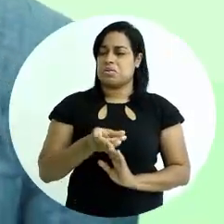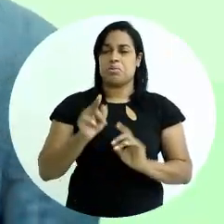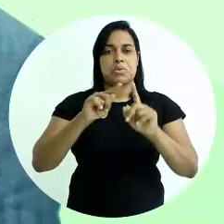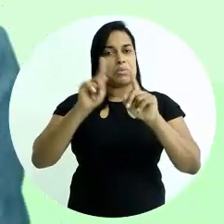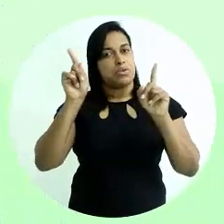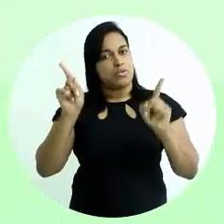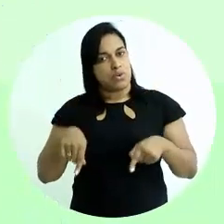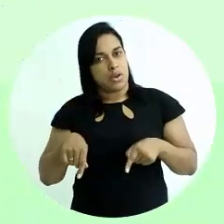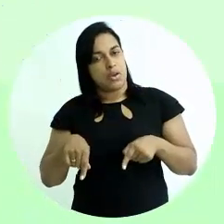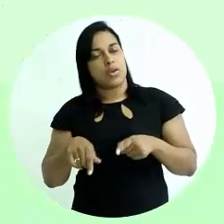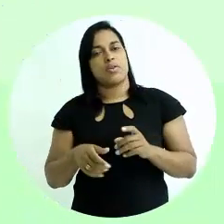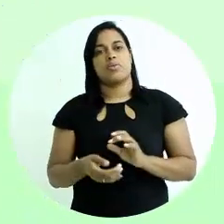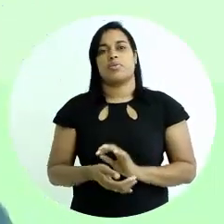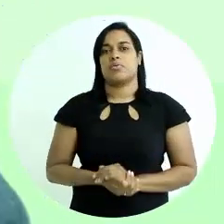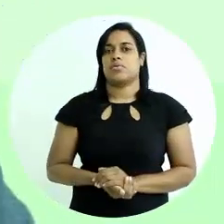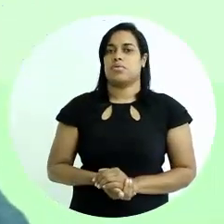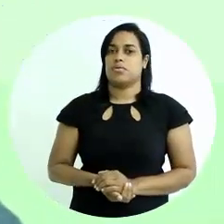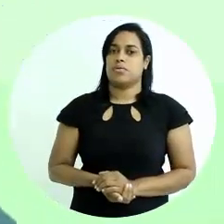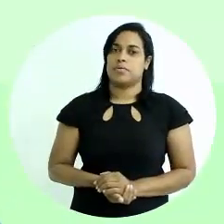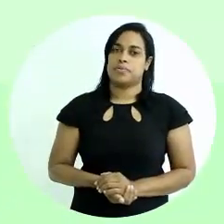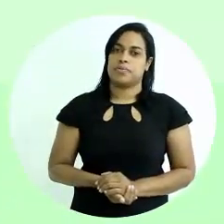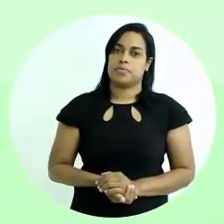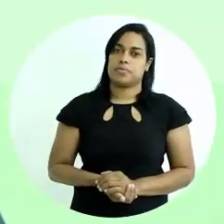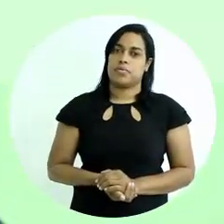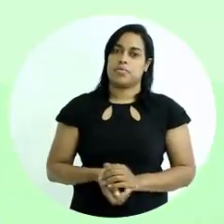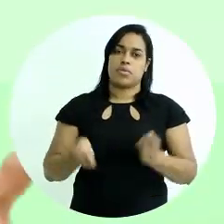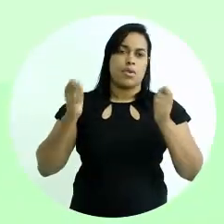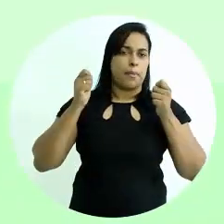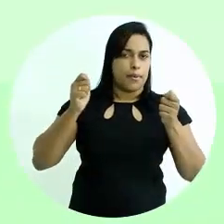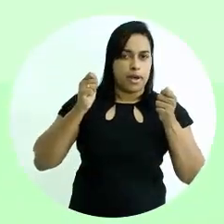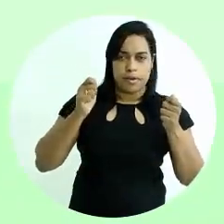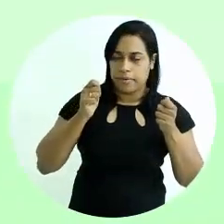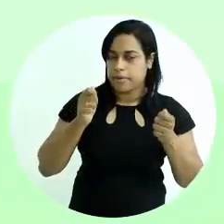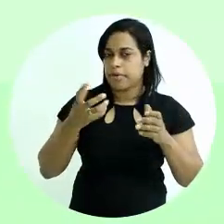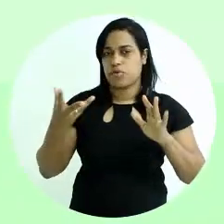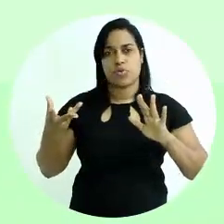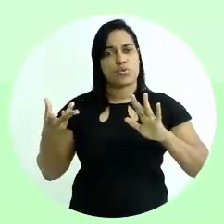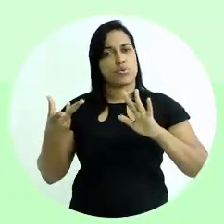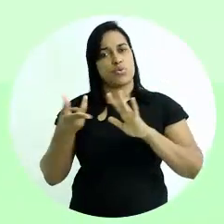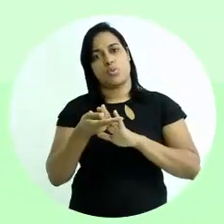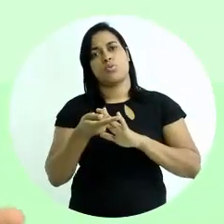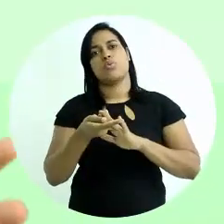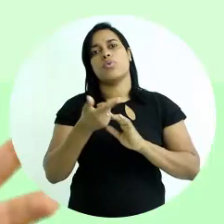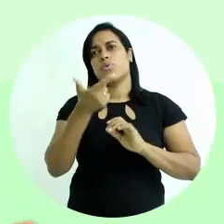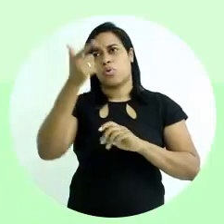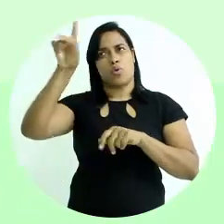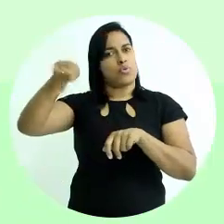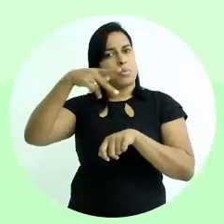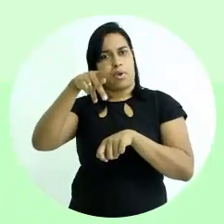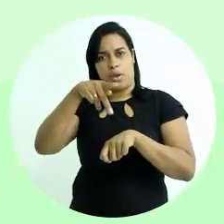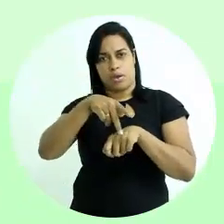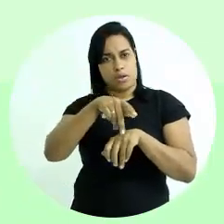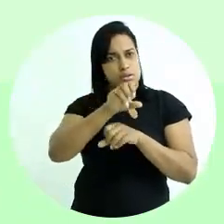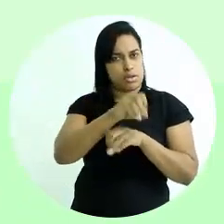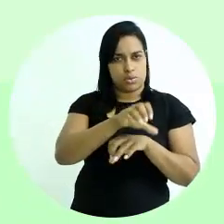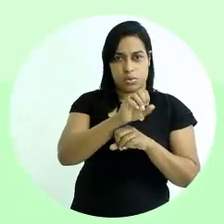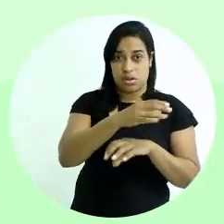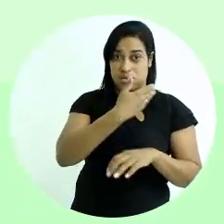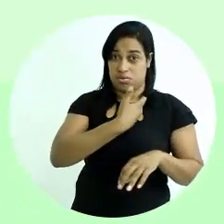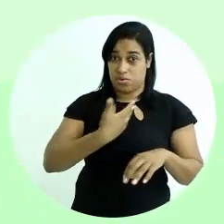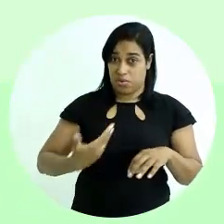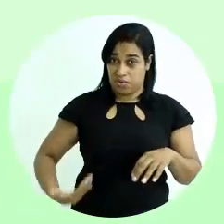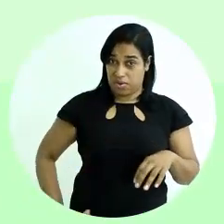todos os projetos e campanhas intercâmbios promovidos pela